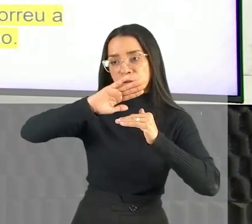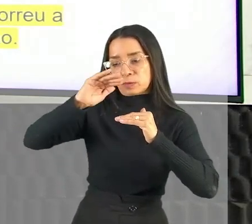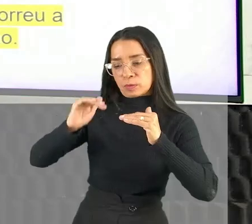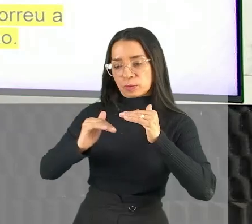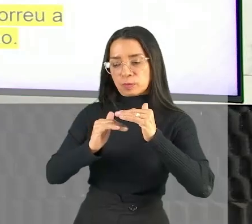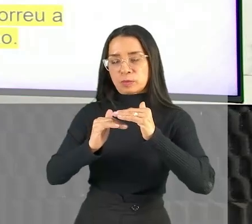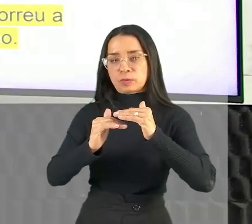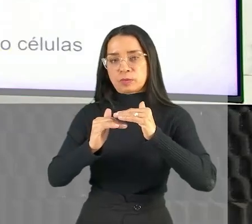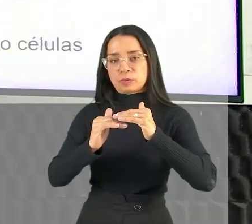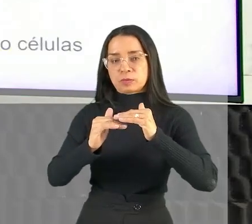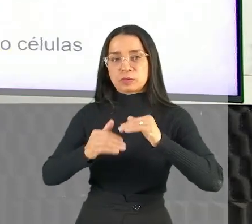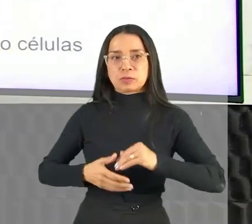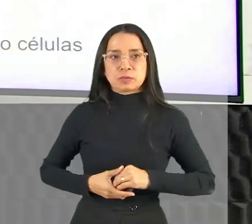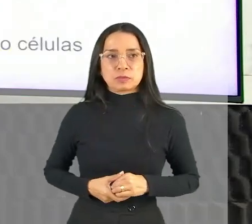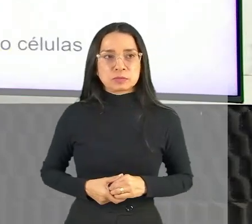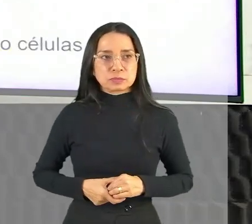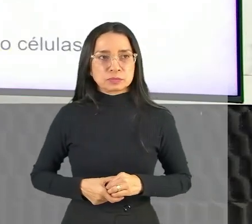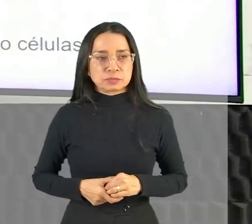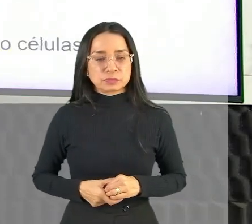concentrado, tá?